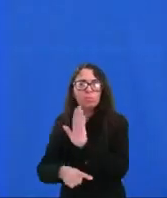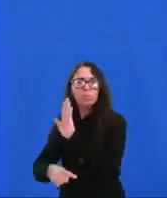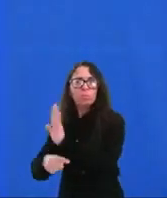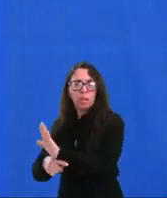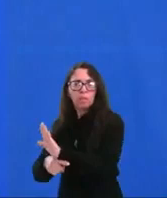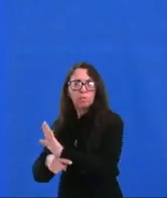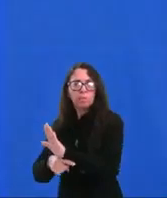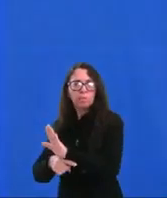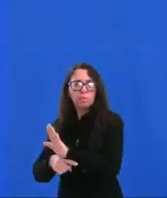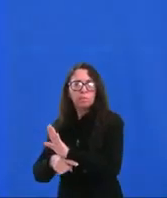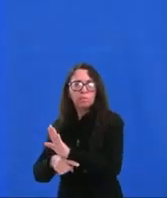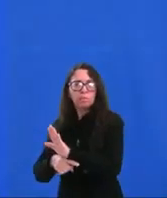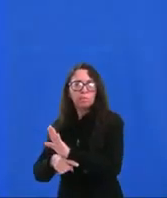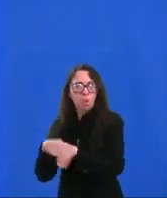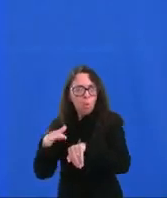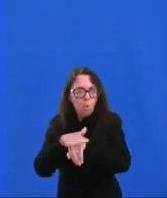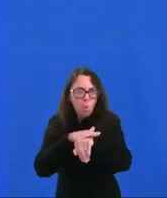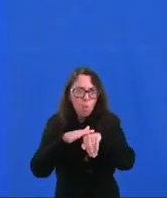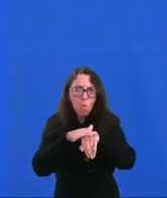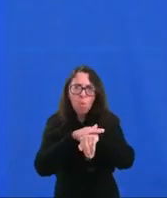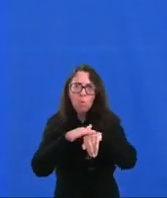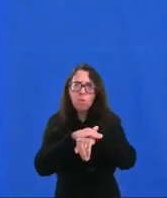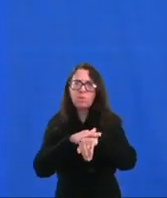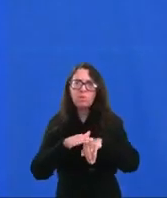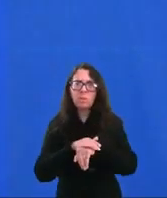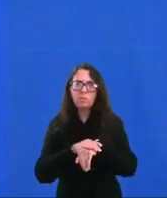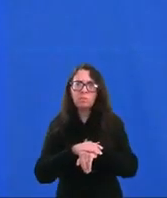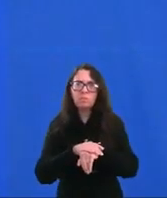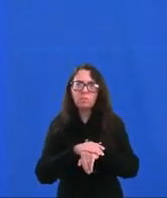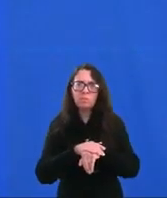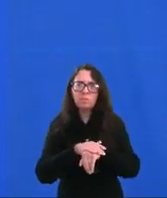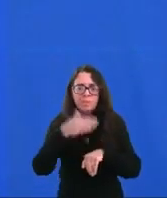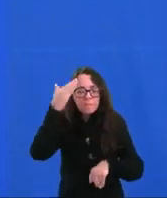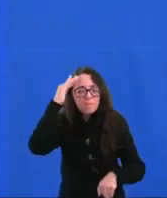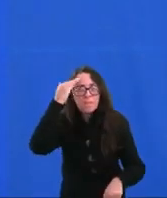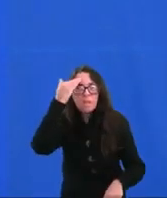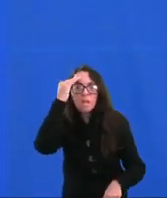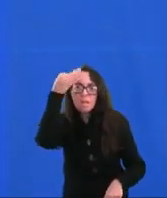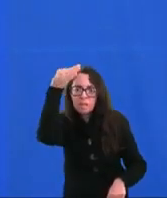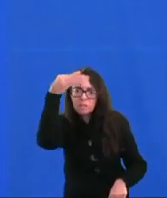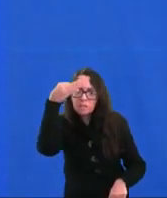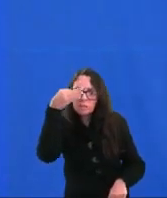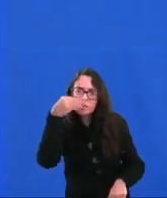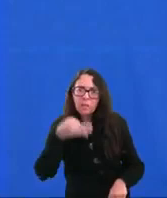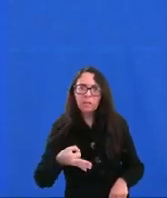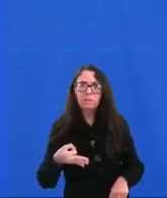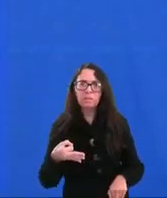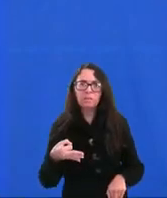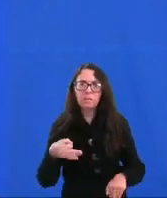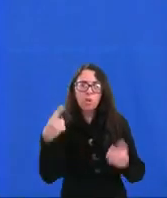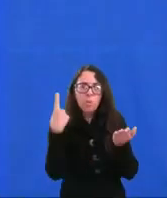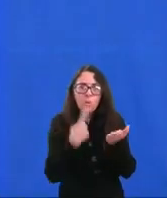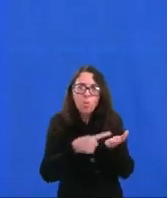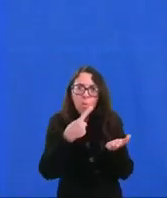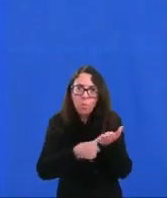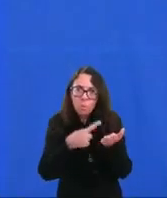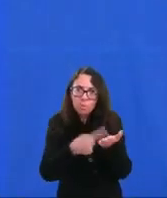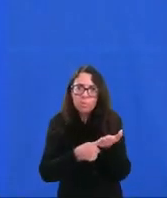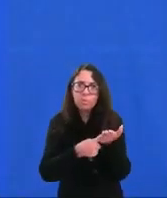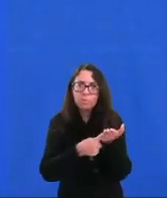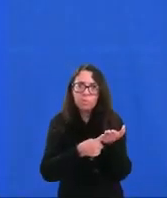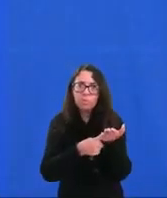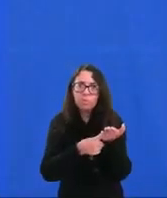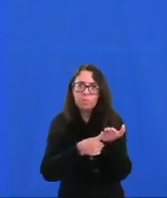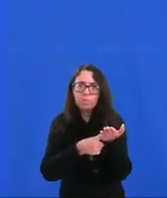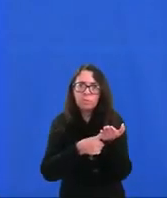todos sofrem com ele. E se um deles é honrado, com ele todos se regozijam. Ou seja, que não